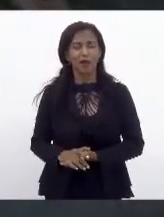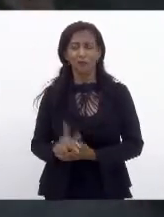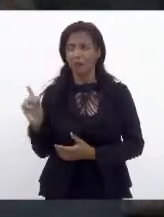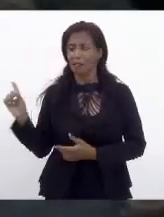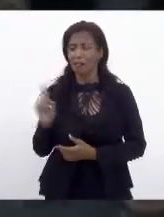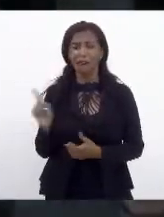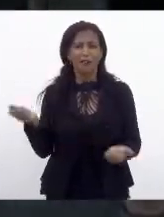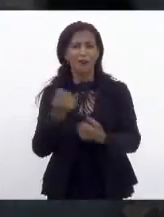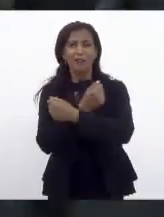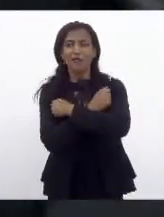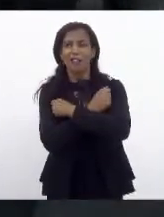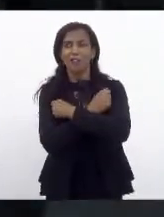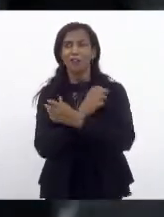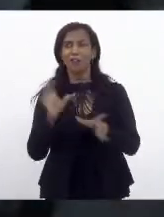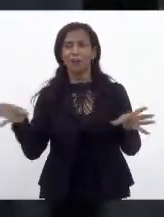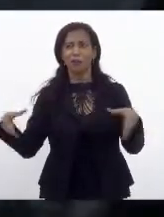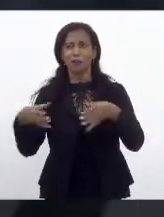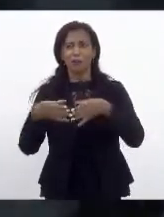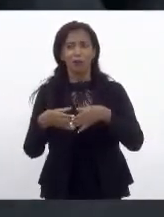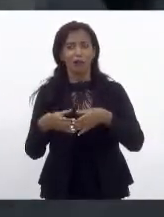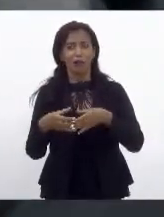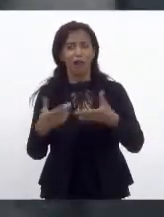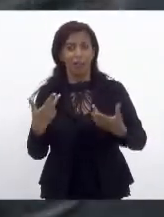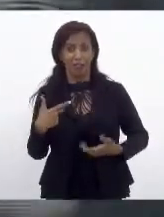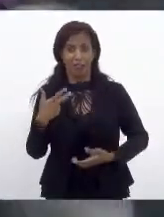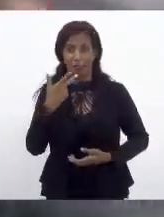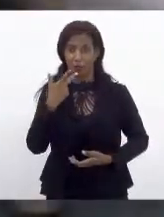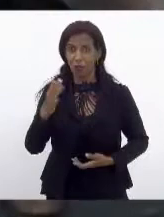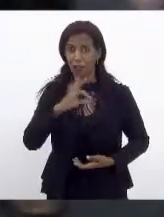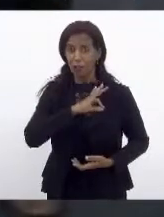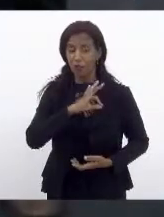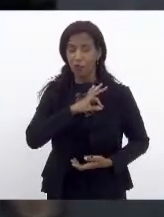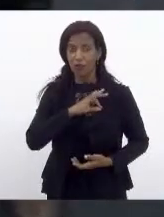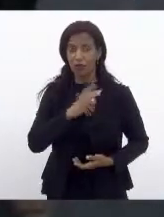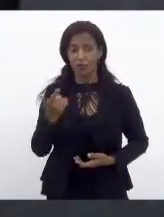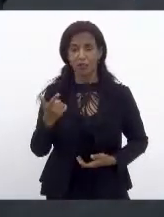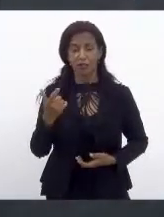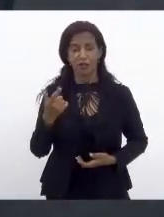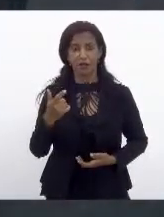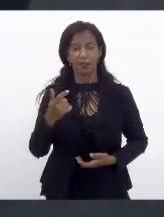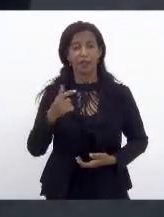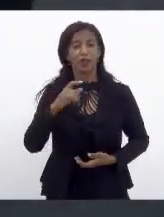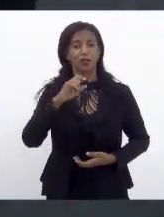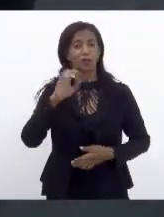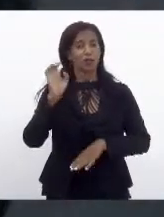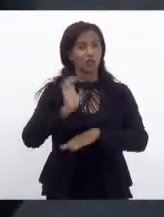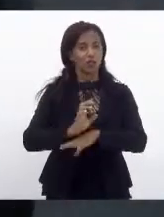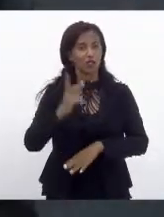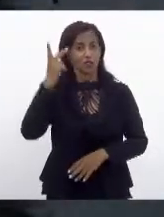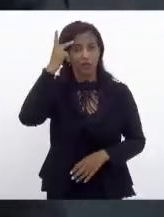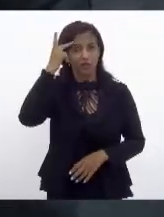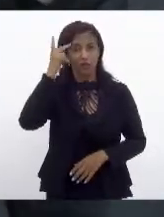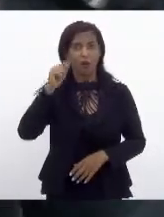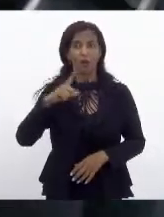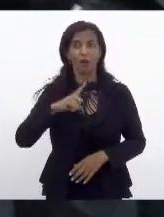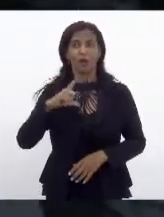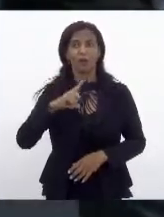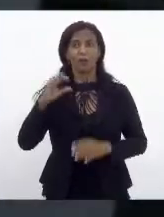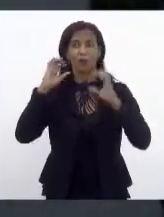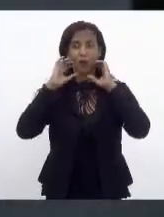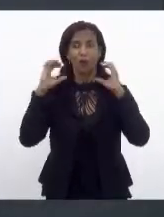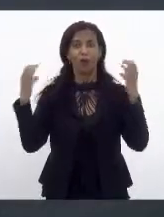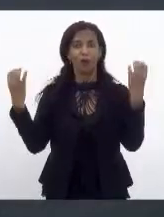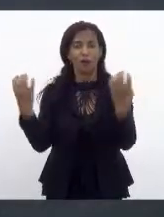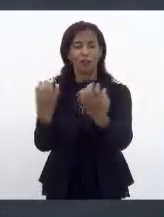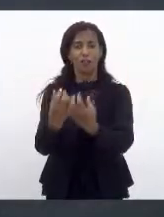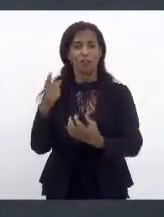abraçar, confraternizar. Eu, inclusive, fiz um alerta à Polícia Militar do Estado de São Paulo, porque teve uma convenção desse partido em São Paulo